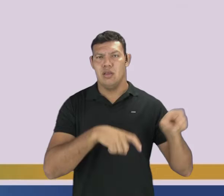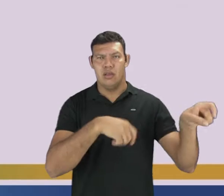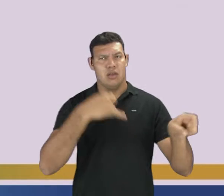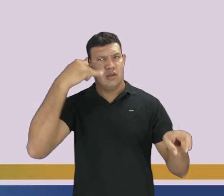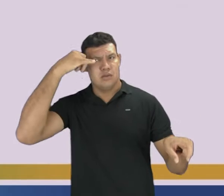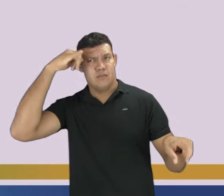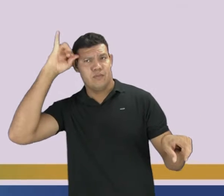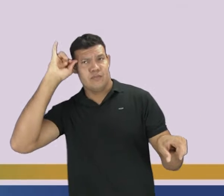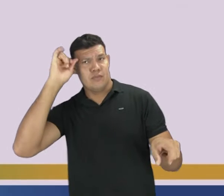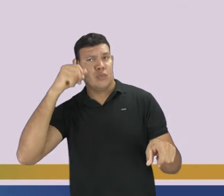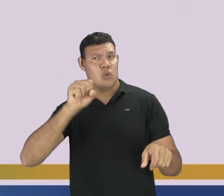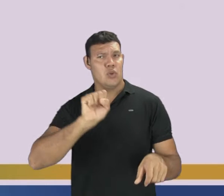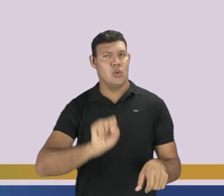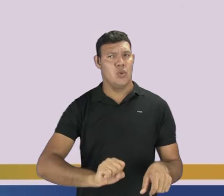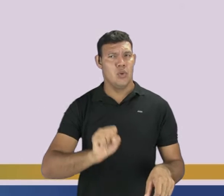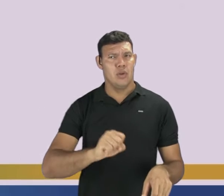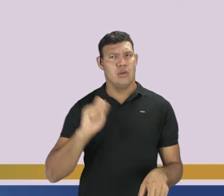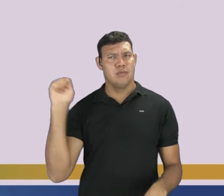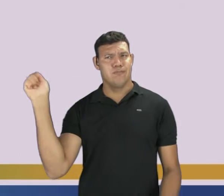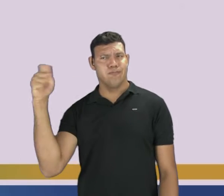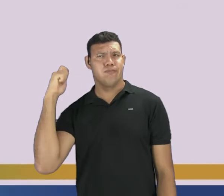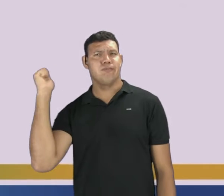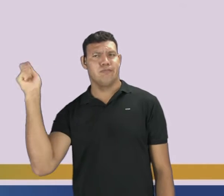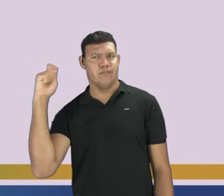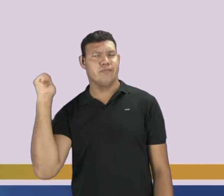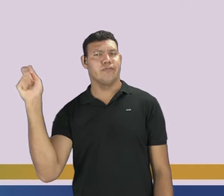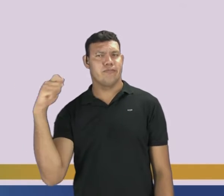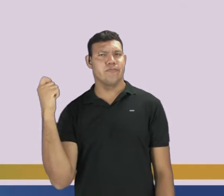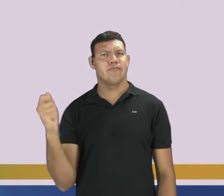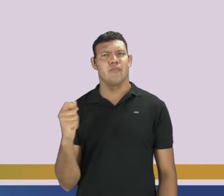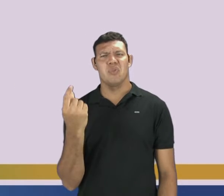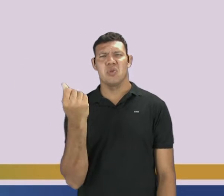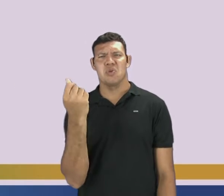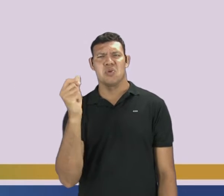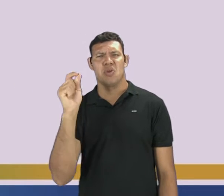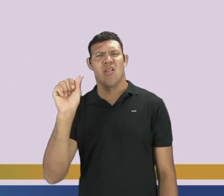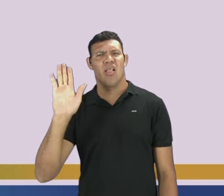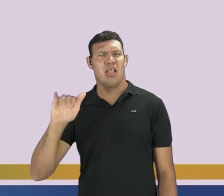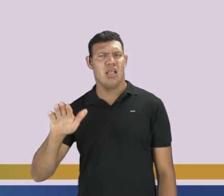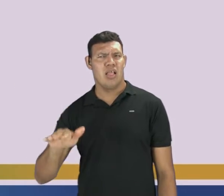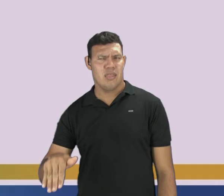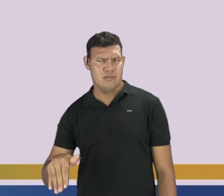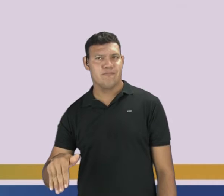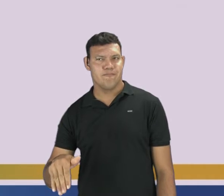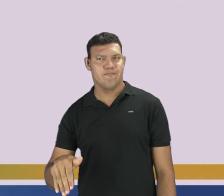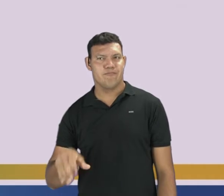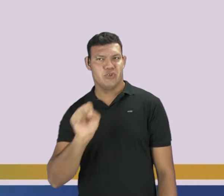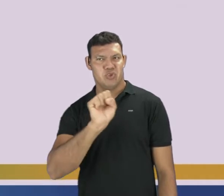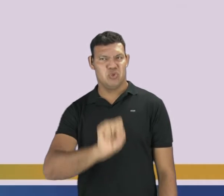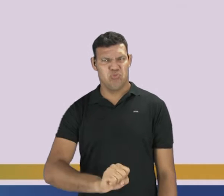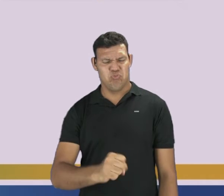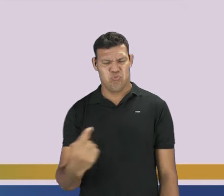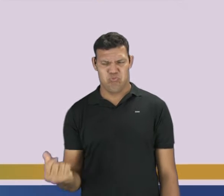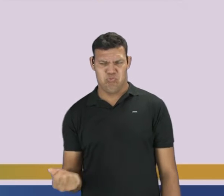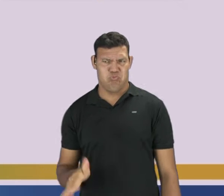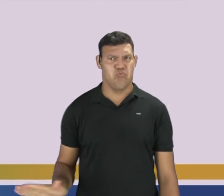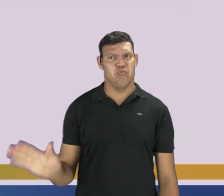essas novas áreas de cultivo que elas tinham um preço muito mais baixo em relação às terras lá do sul do